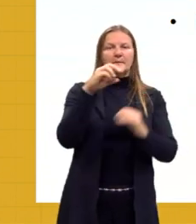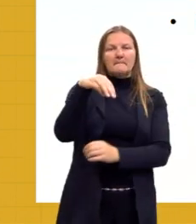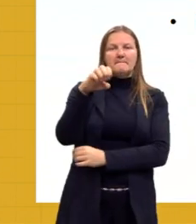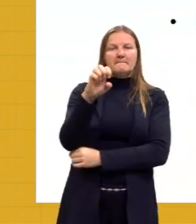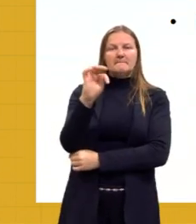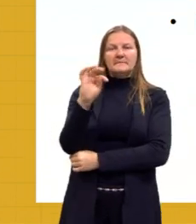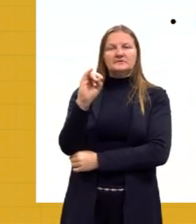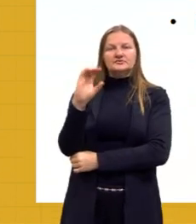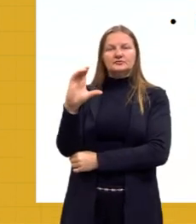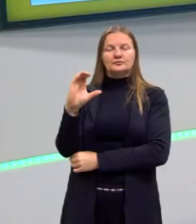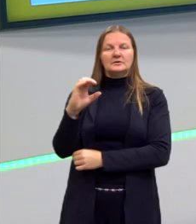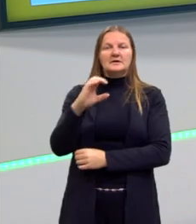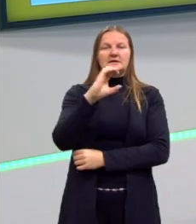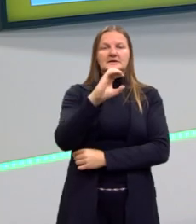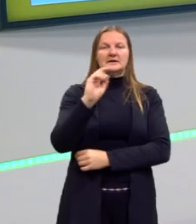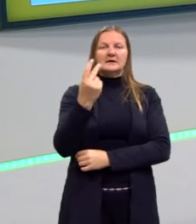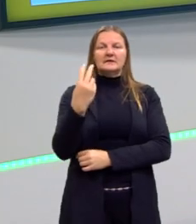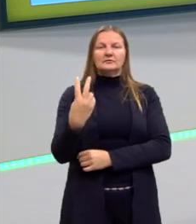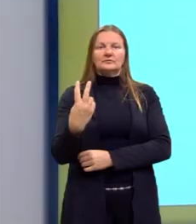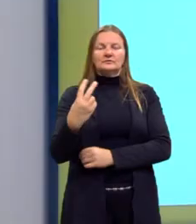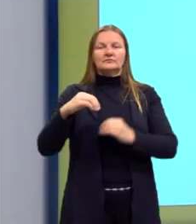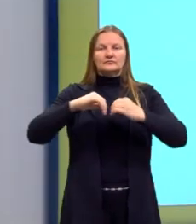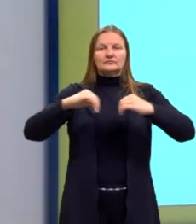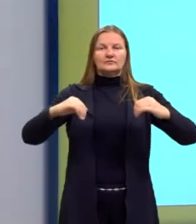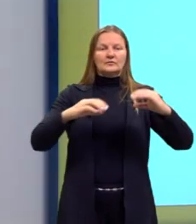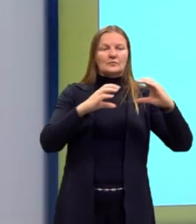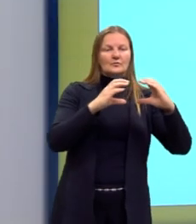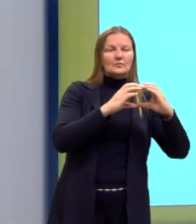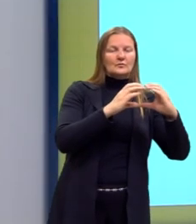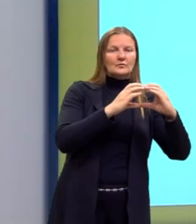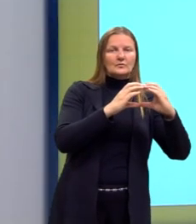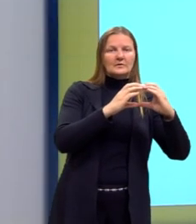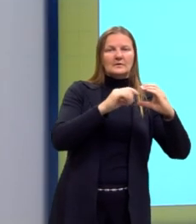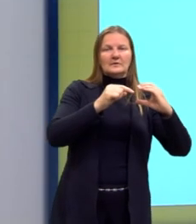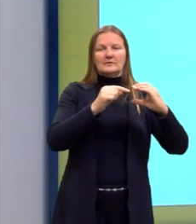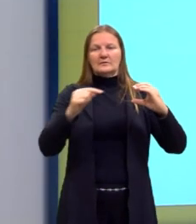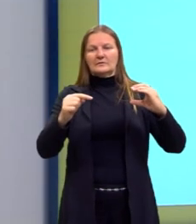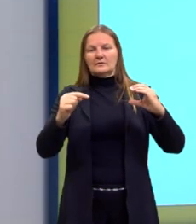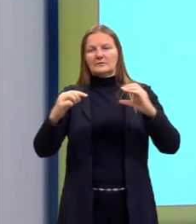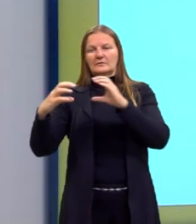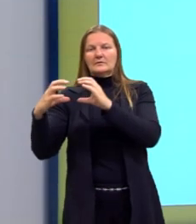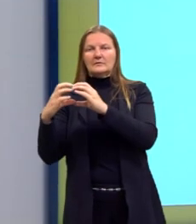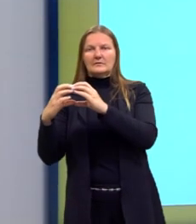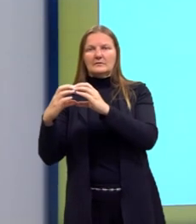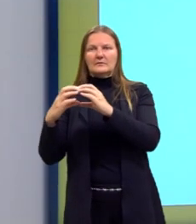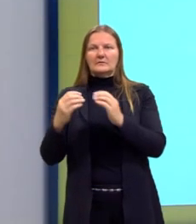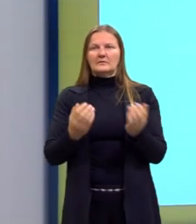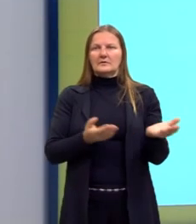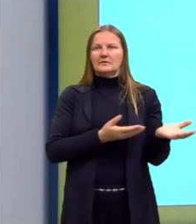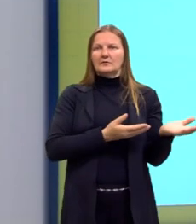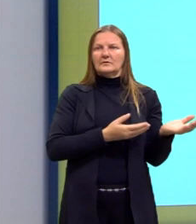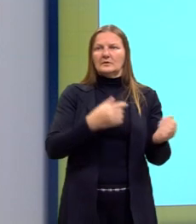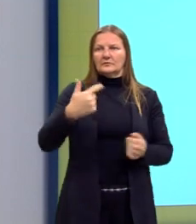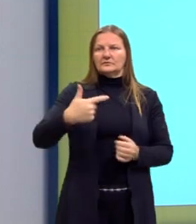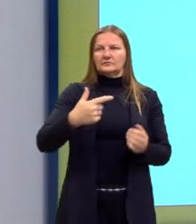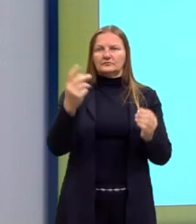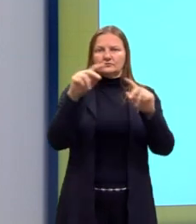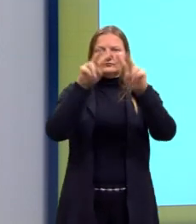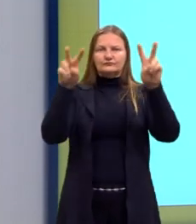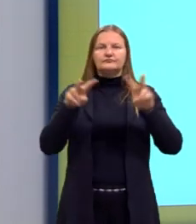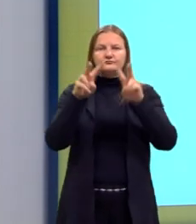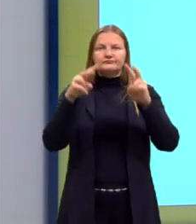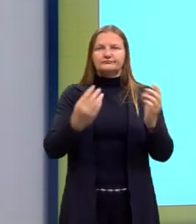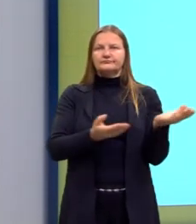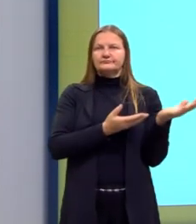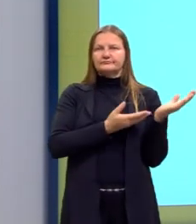1 ch dois junto separando desculpa separando os dois núcleos né os dois anel bem os dois